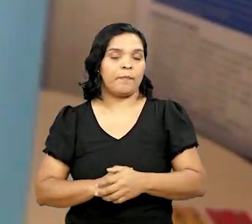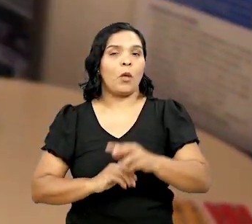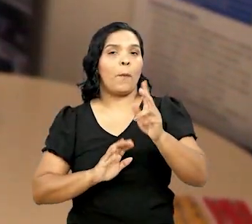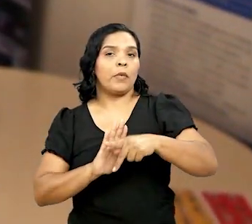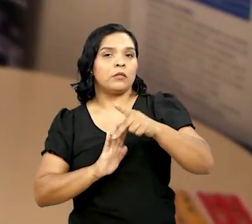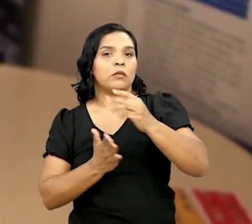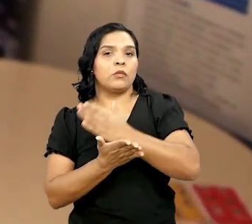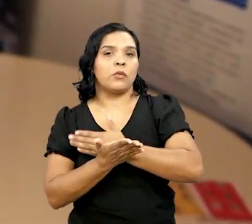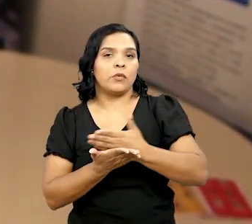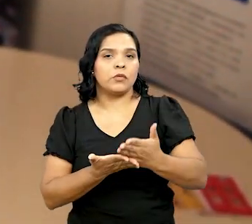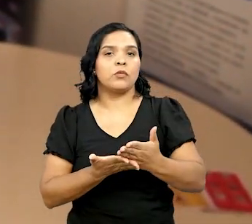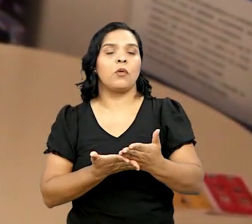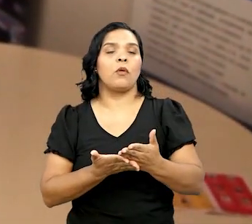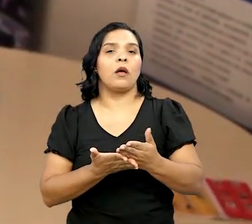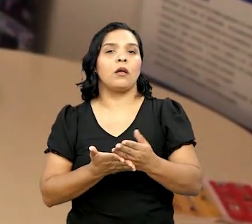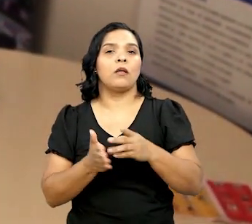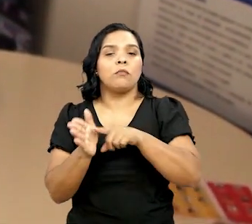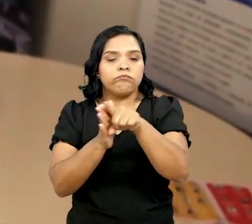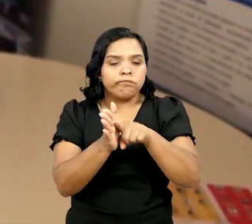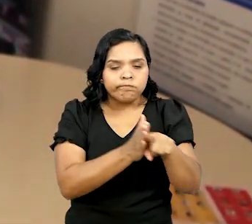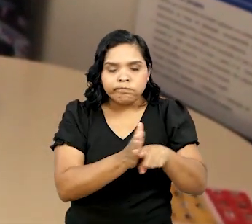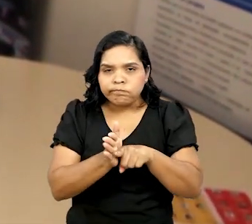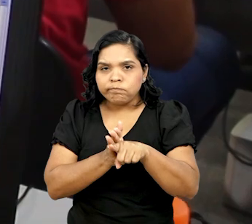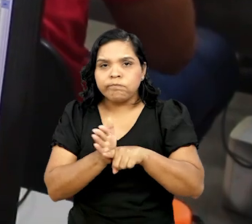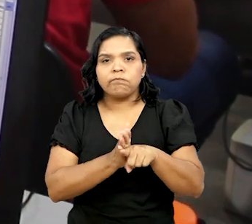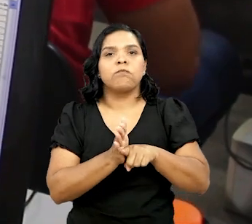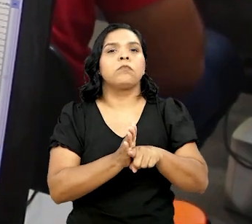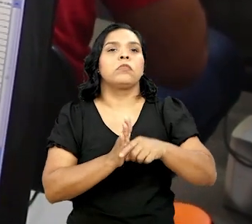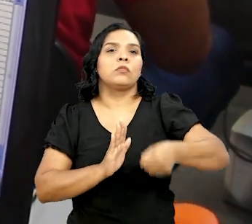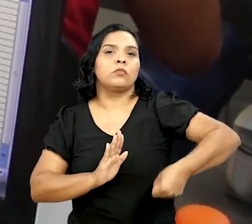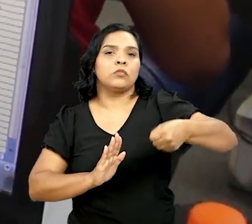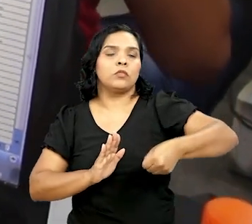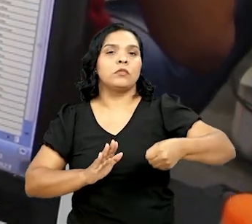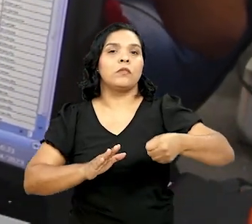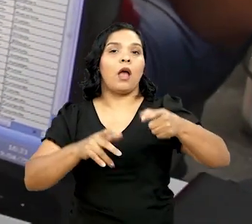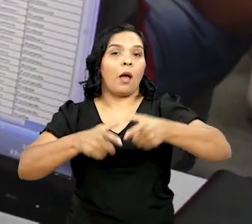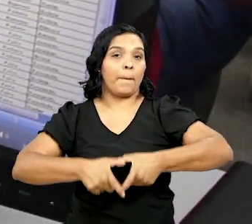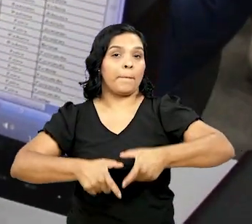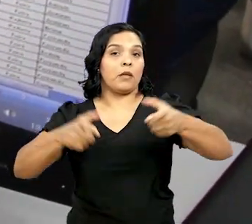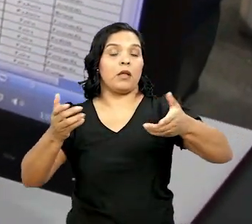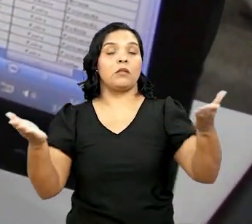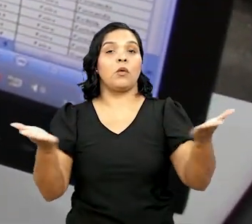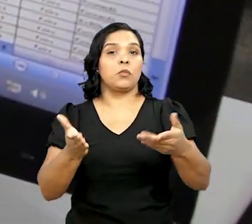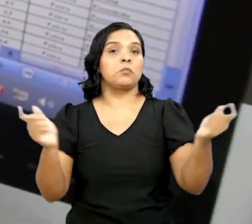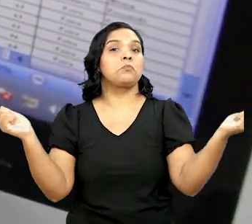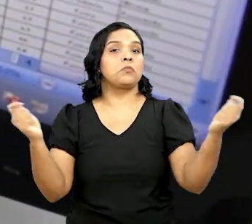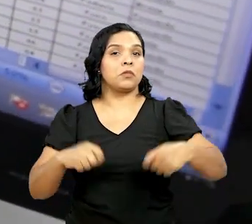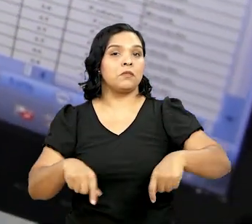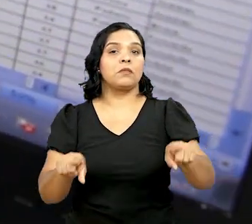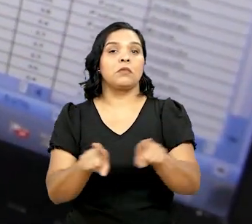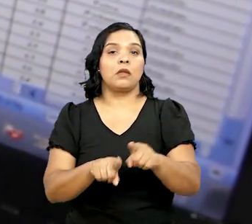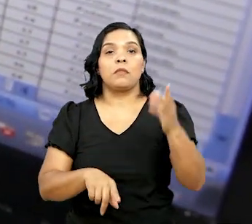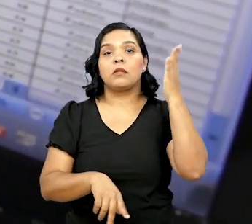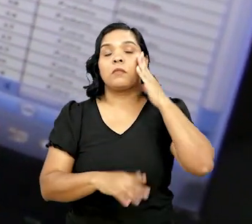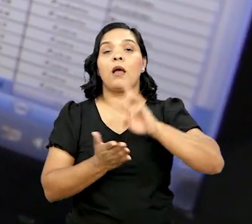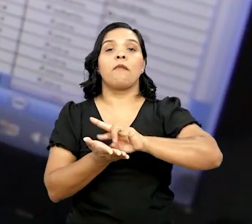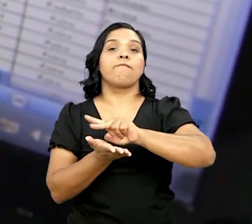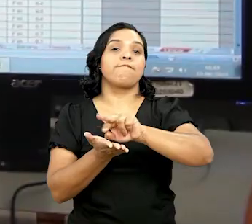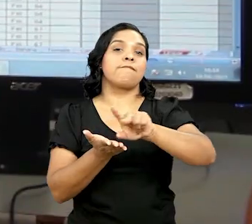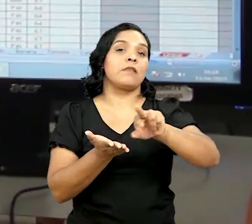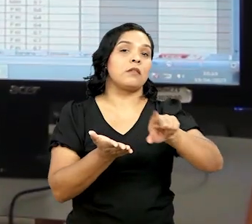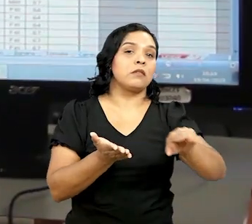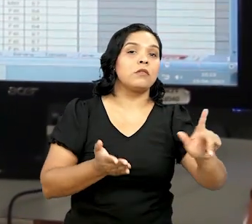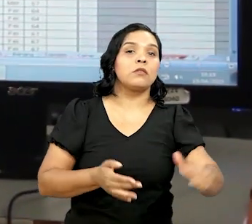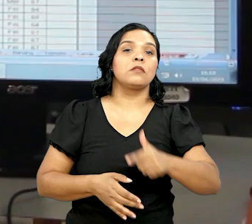projeto, que começou com o levantamento dos itens da cesta básica, já foi ampliado e hoje é possível saber também as variações